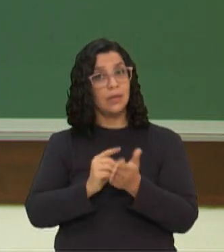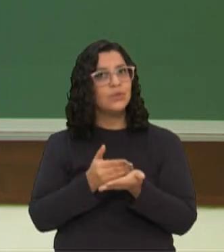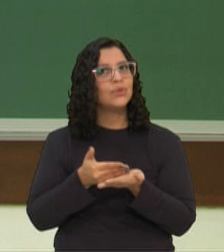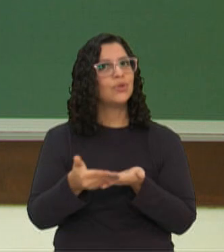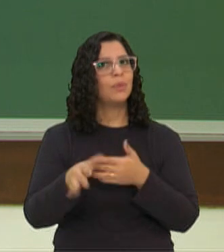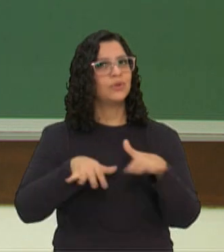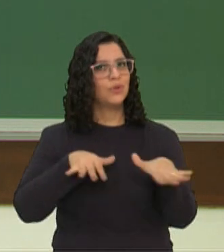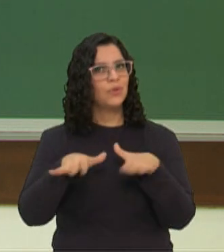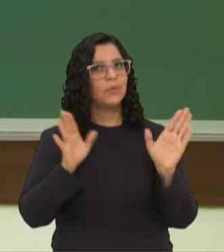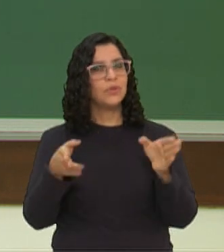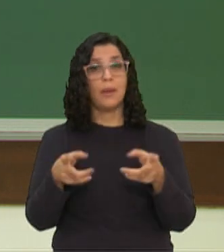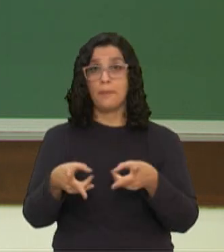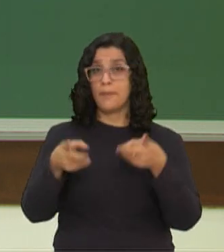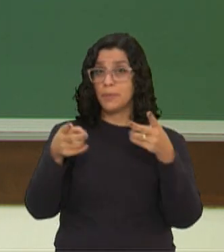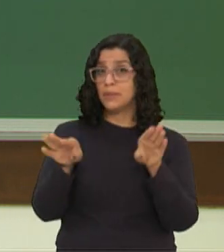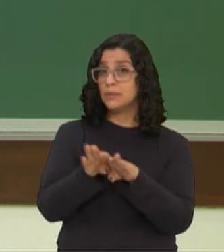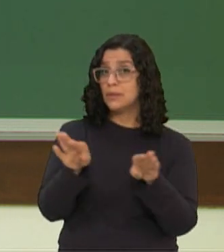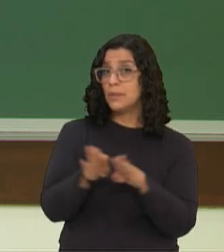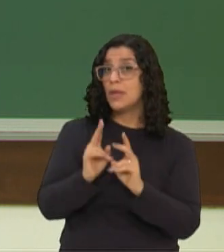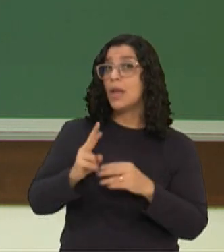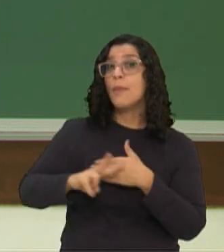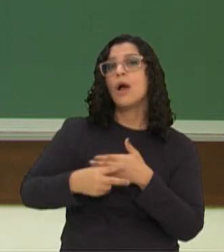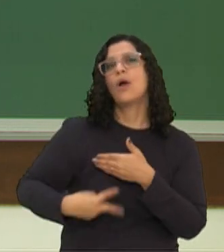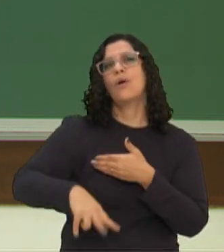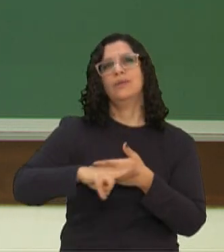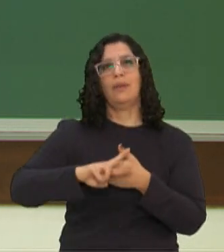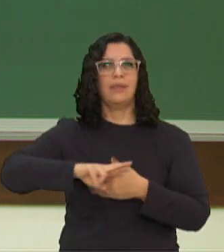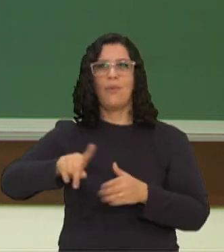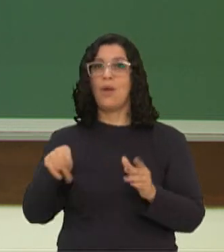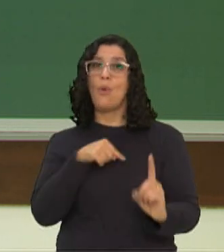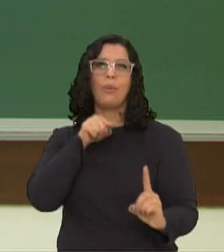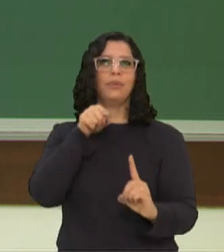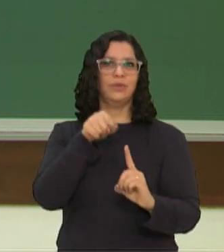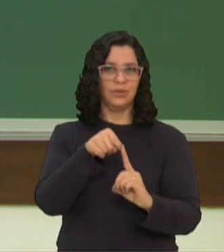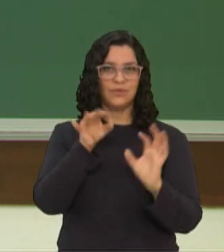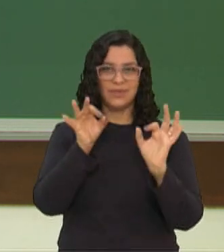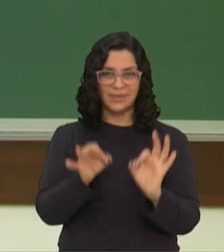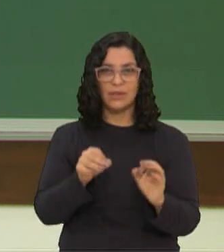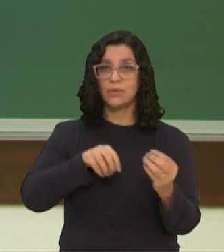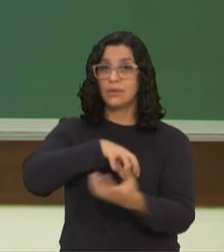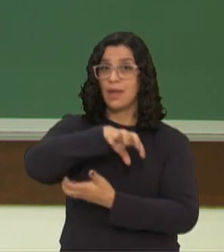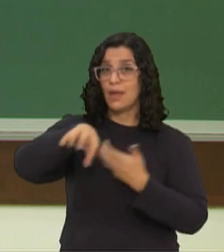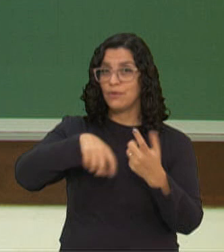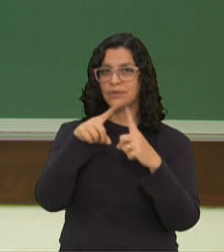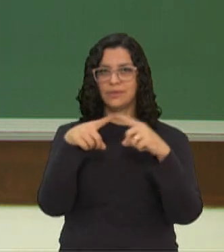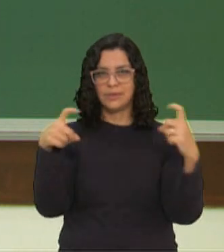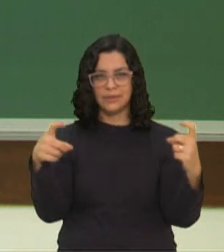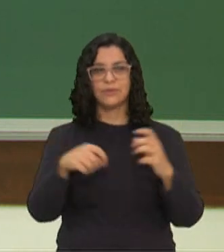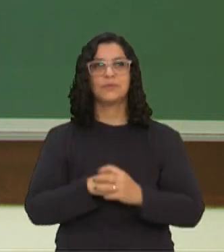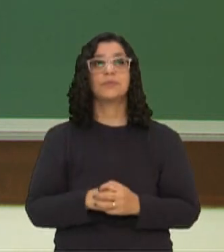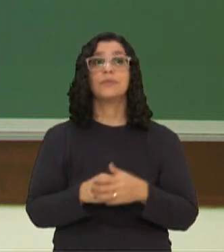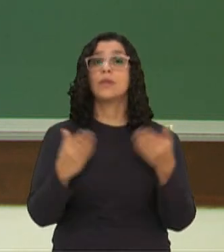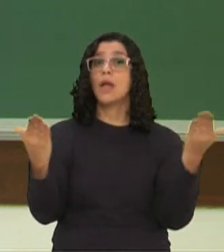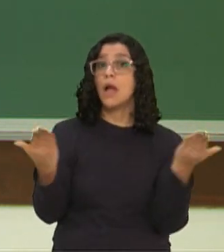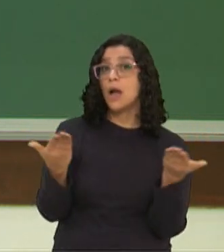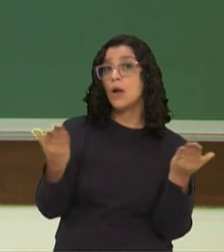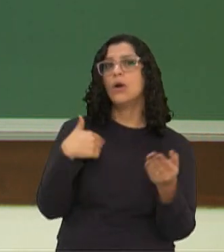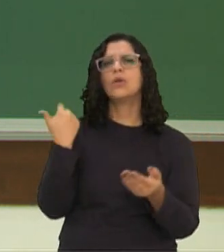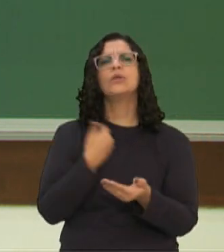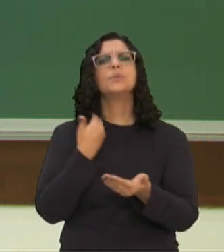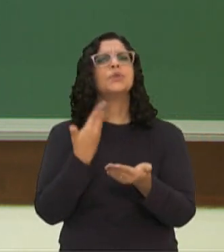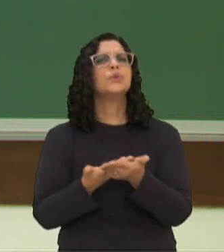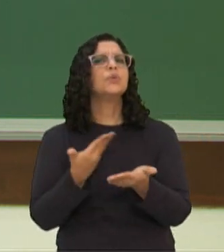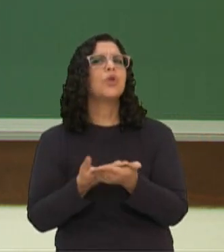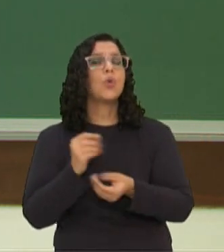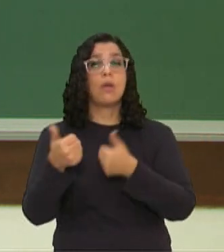Mas o pensamento iluminista, ele é consequência e não causa da Revolução Científica, certo? E agora